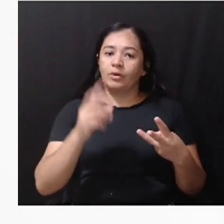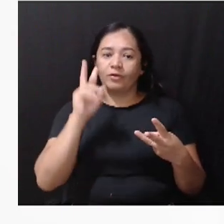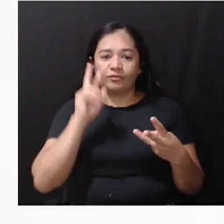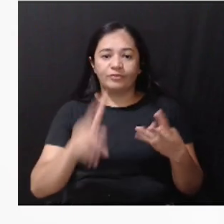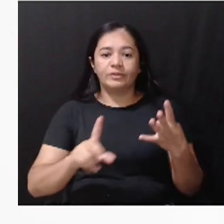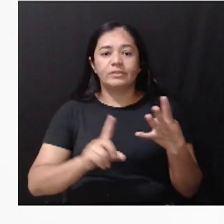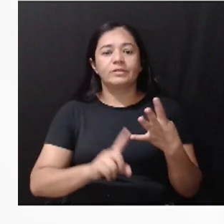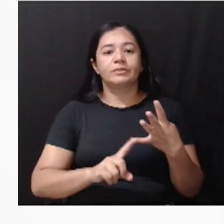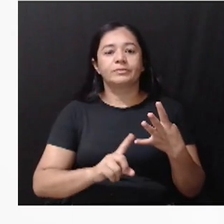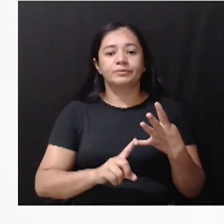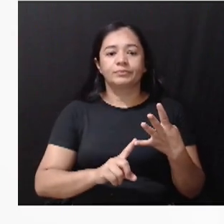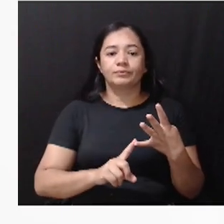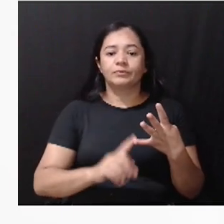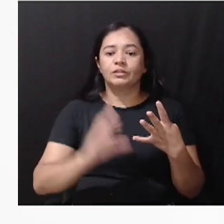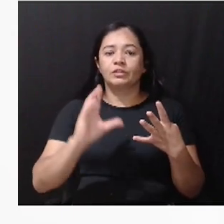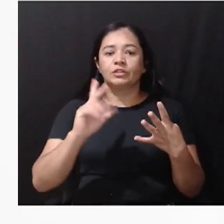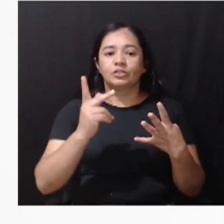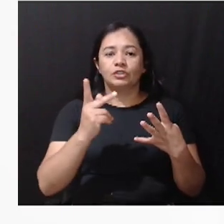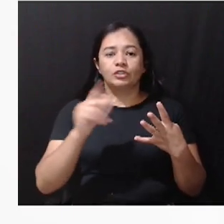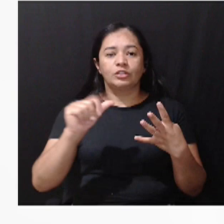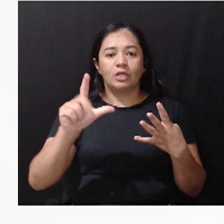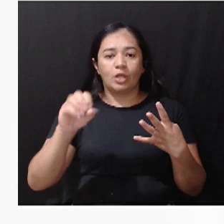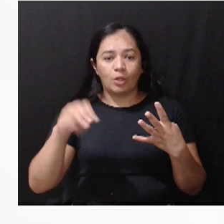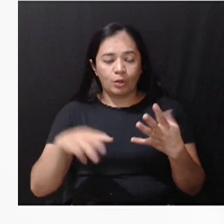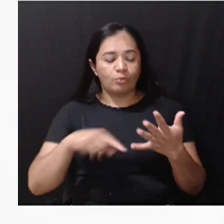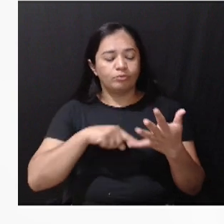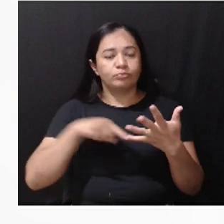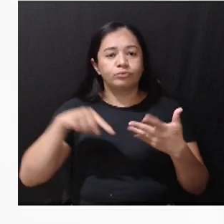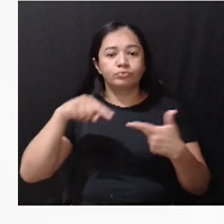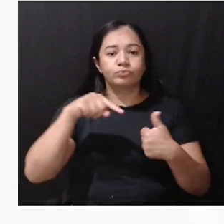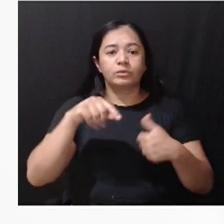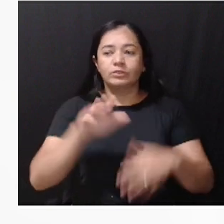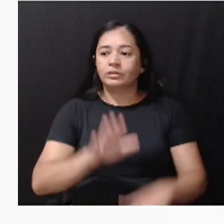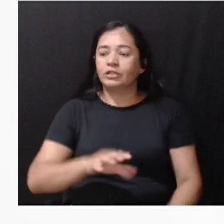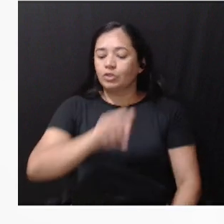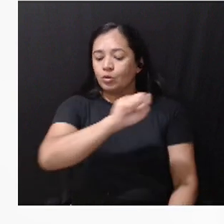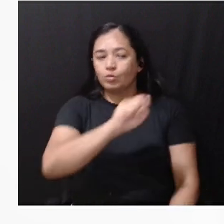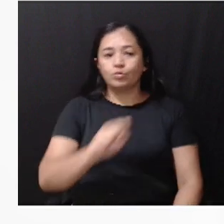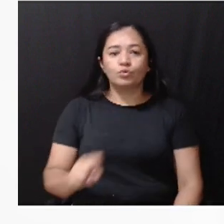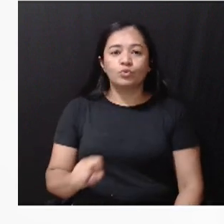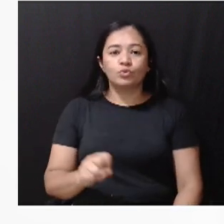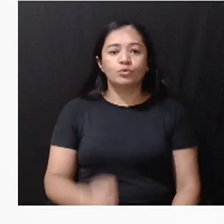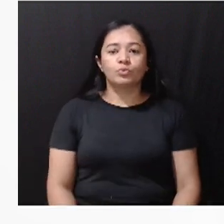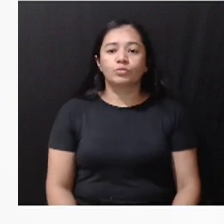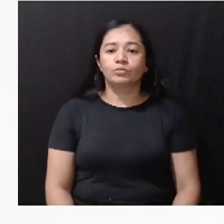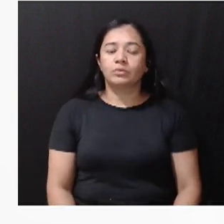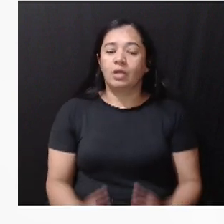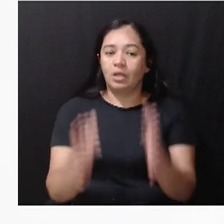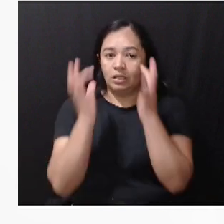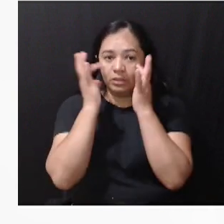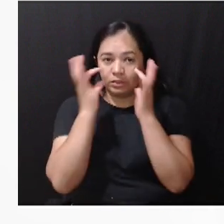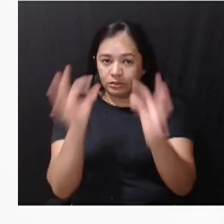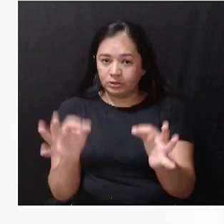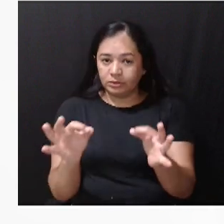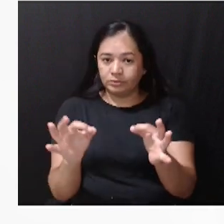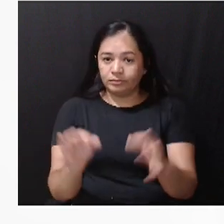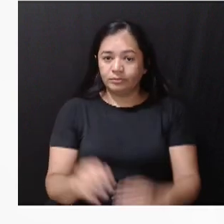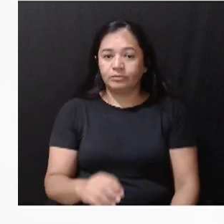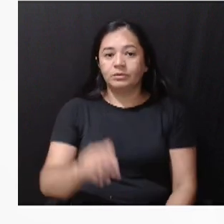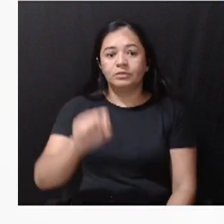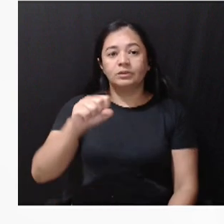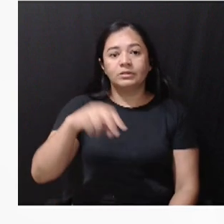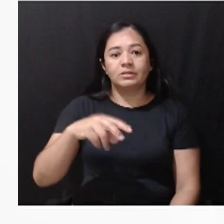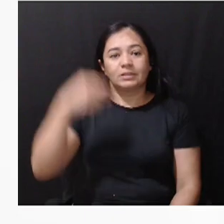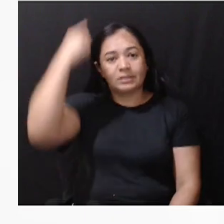Residencial Shalom e o Vila Lunardi. Na região sudoeste, fica alerta para os moradores do Jardim Santo Antônio,